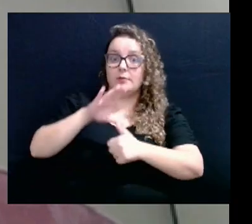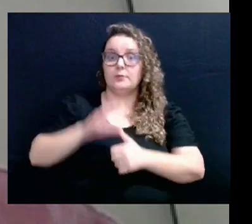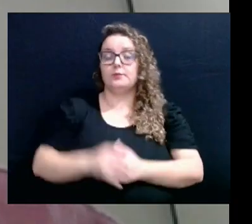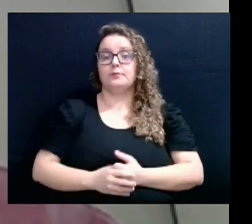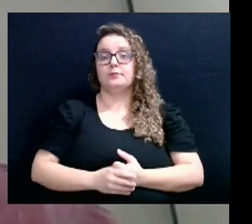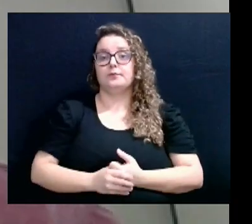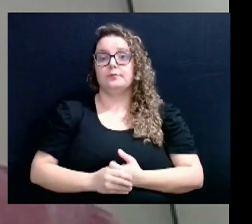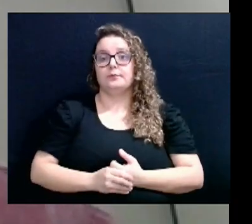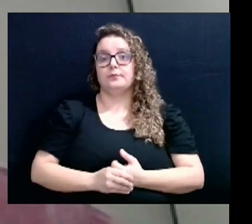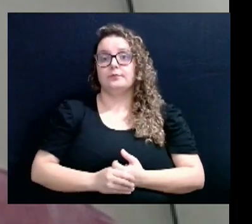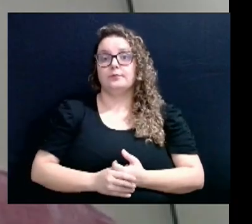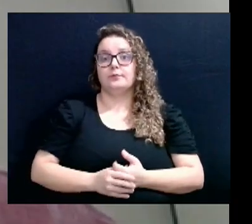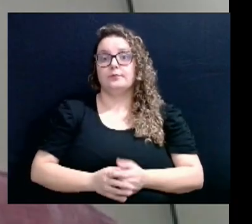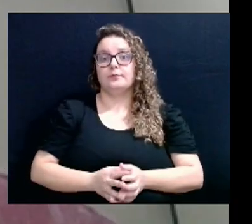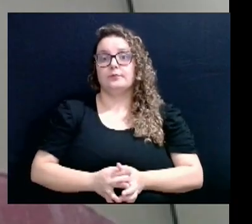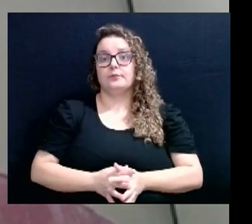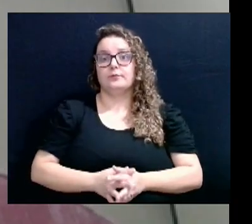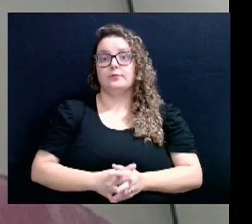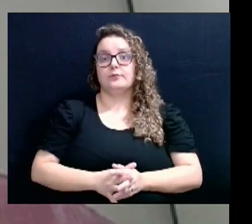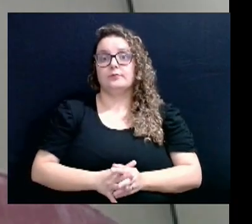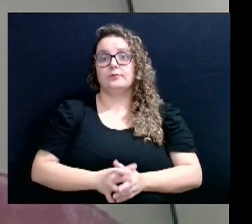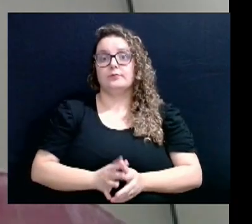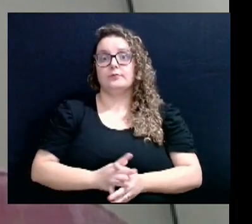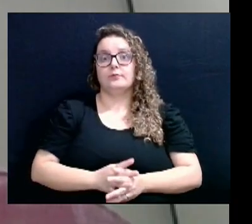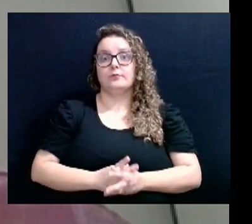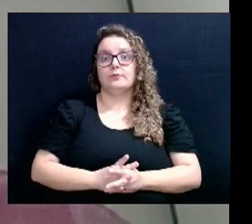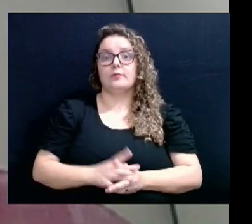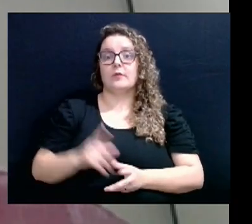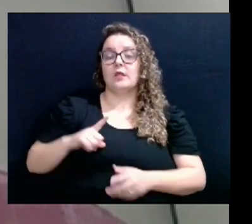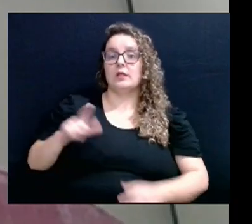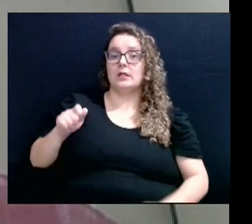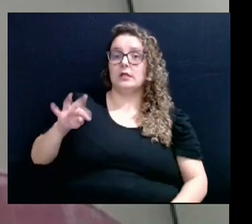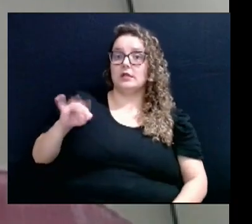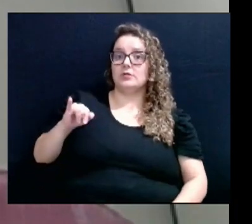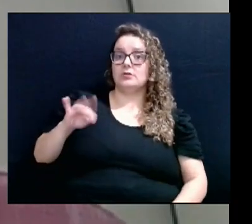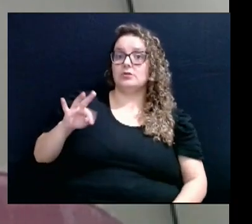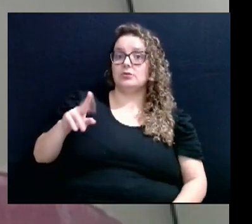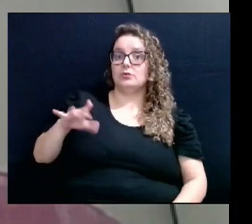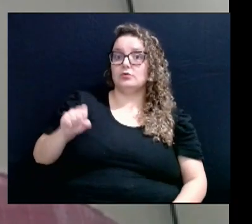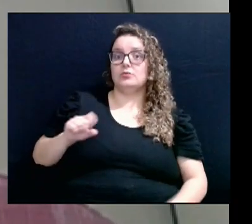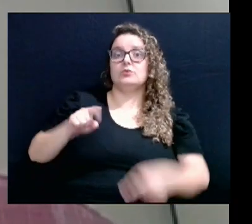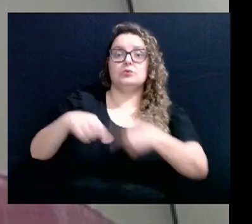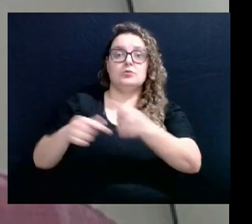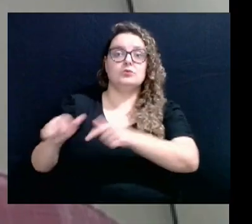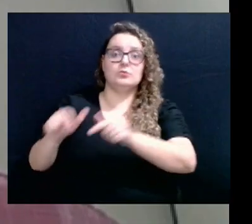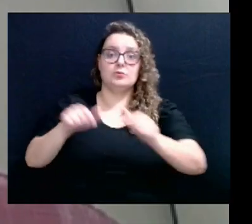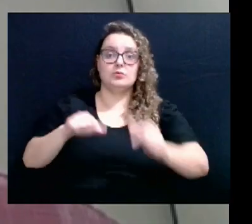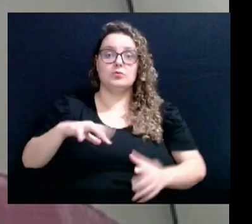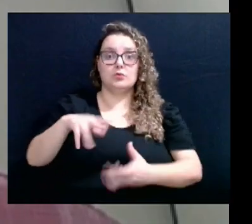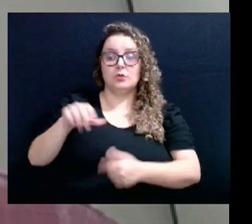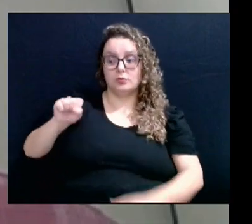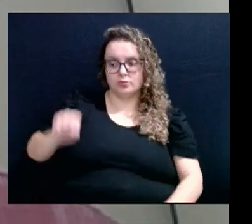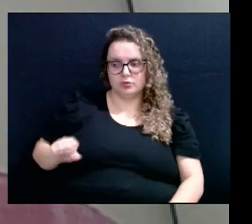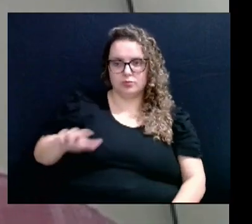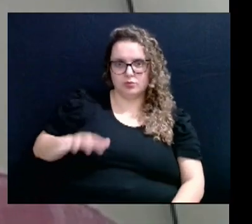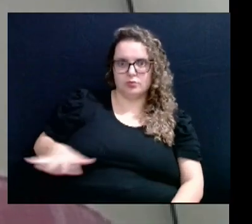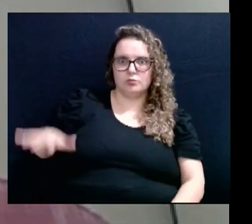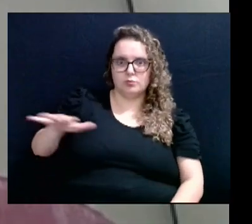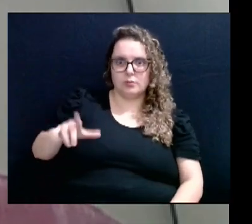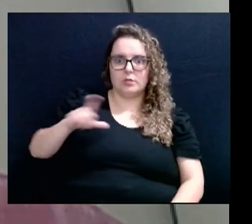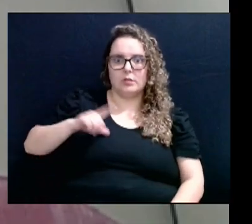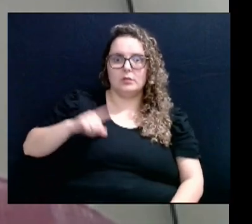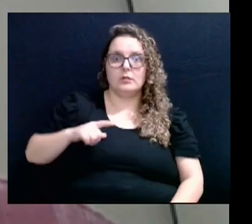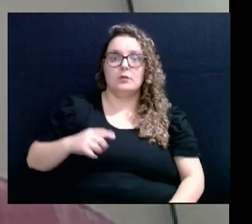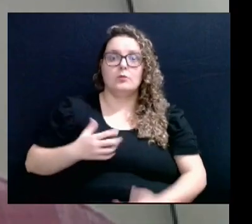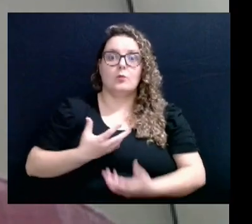que estão em latitudes em que outras partes do planeta, do hemisfério sul, a gente tem grandes desertos, e aqui a gente